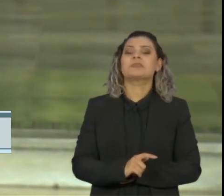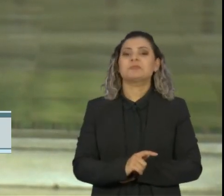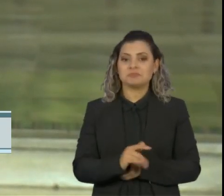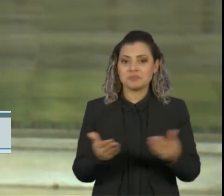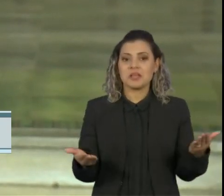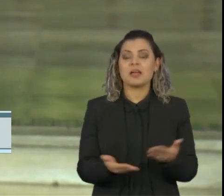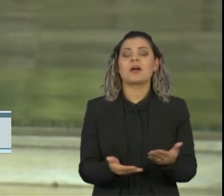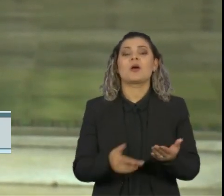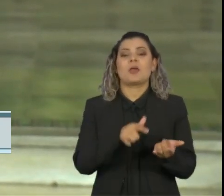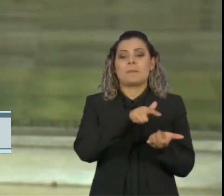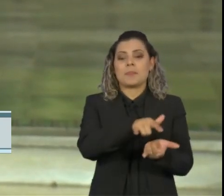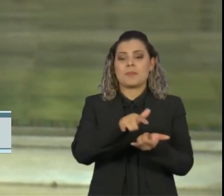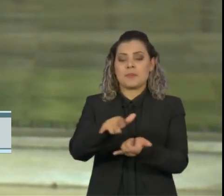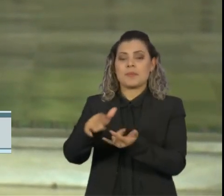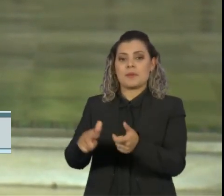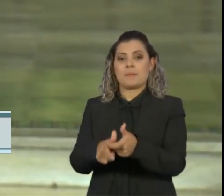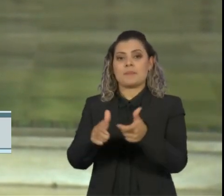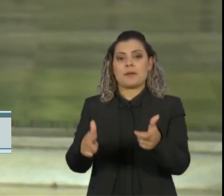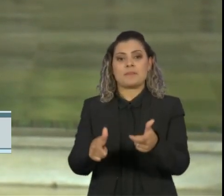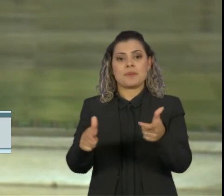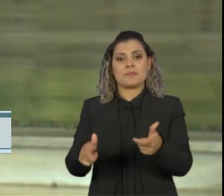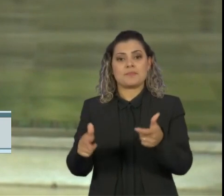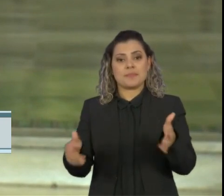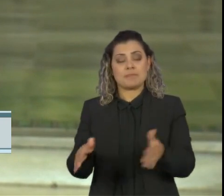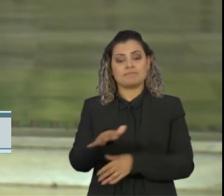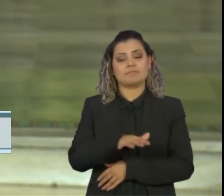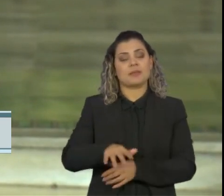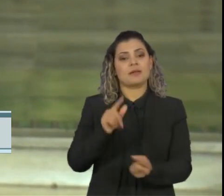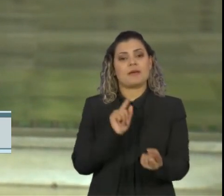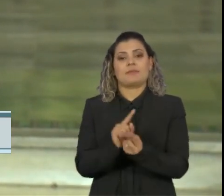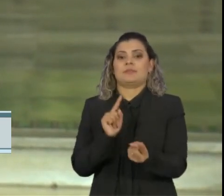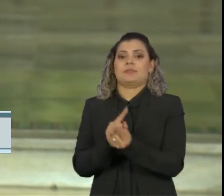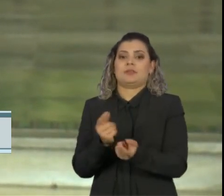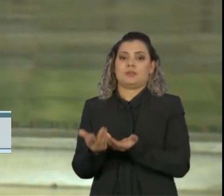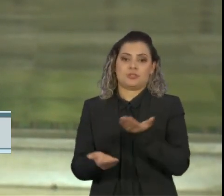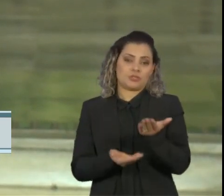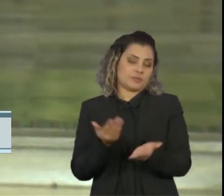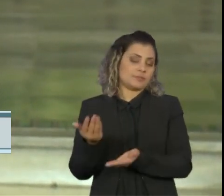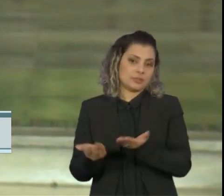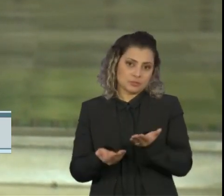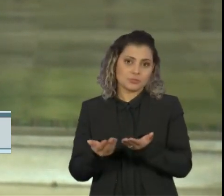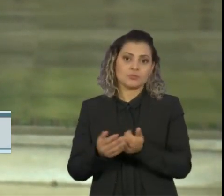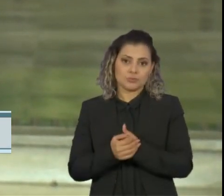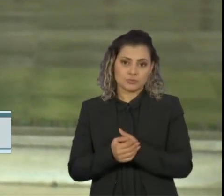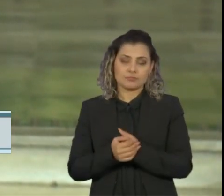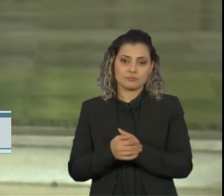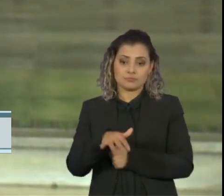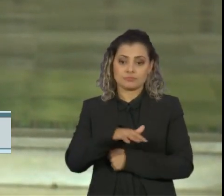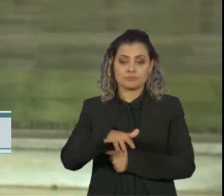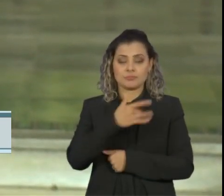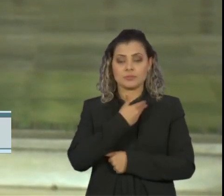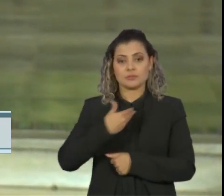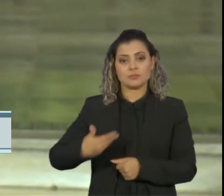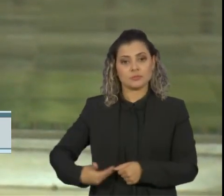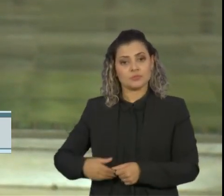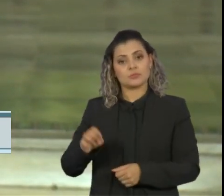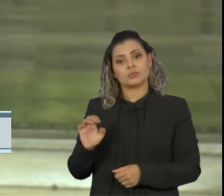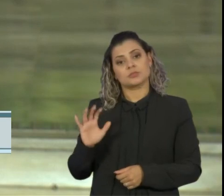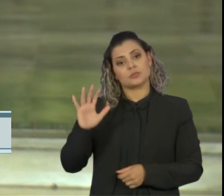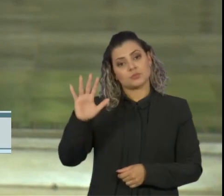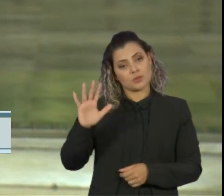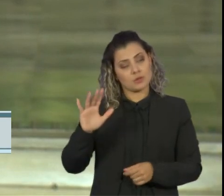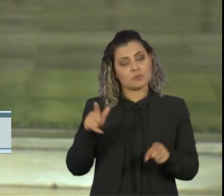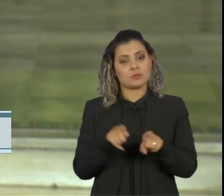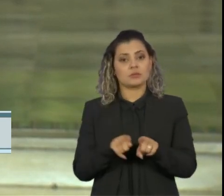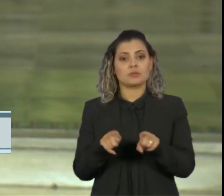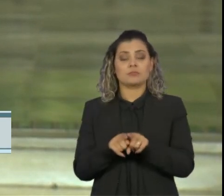dos leitos de UTI e um sistema de atendimento na rede pública estadual e rede